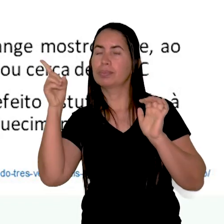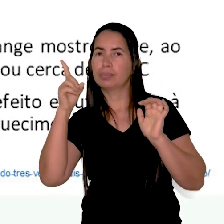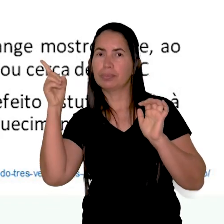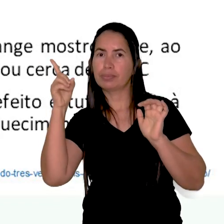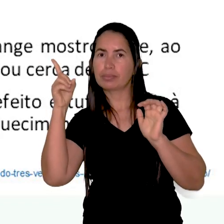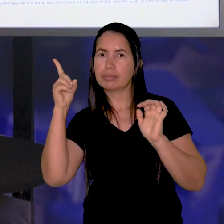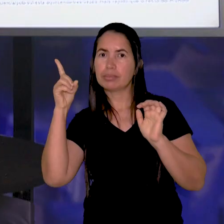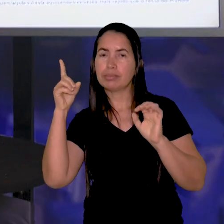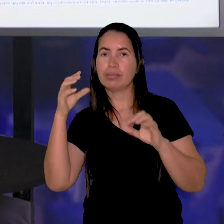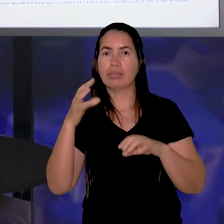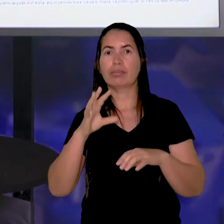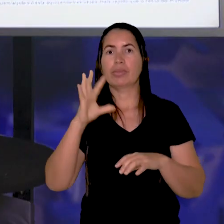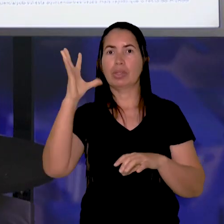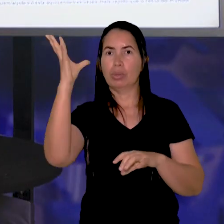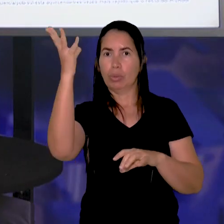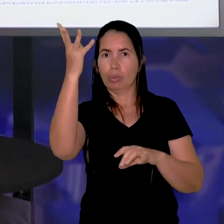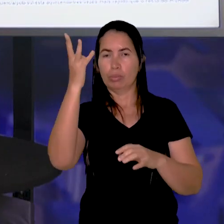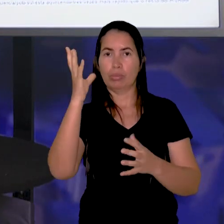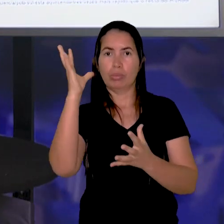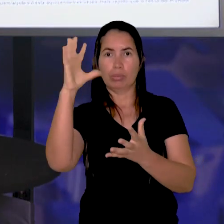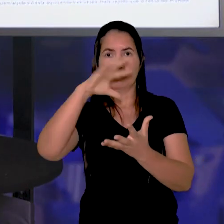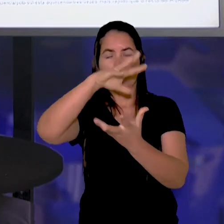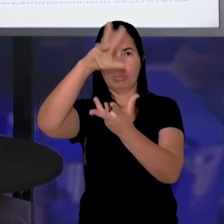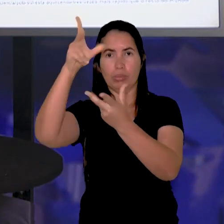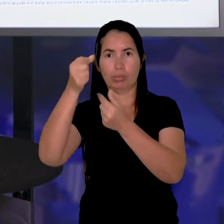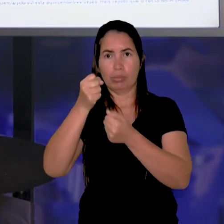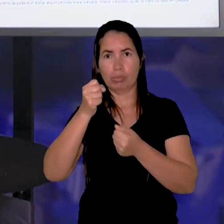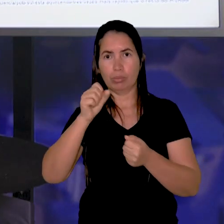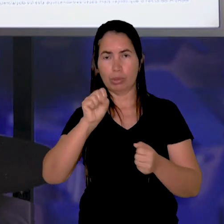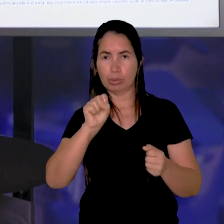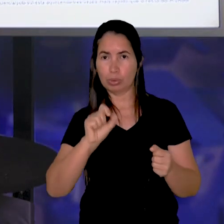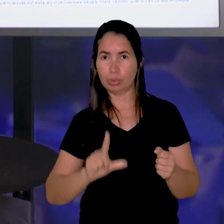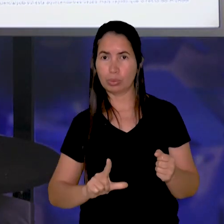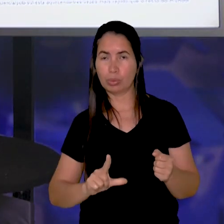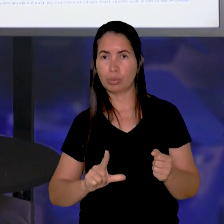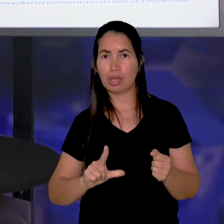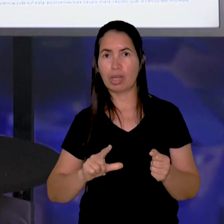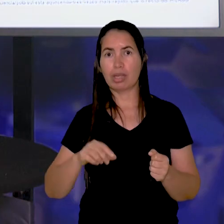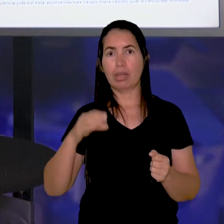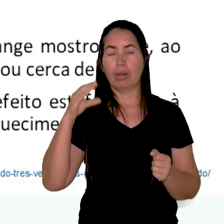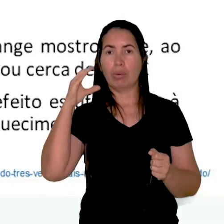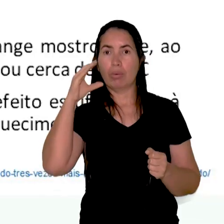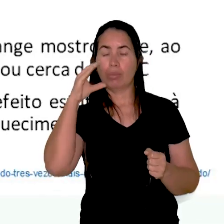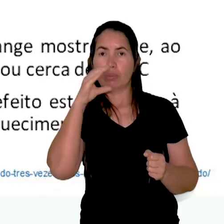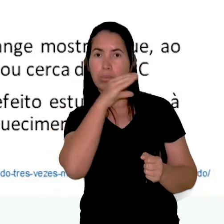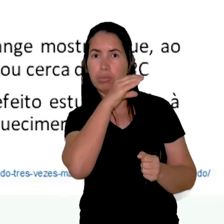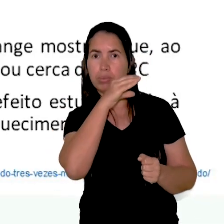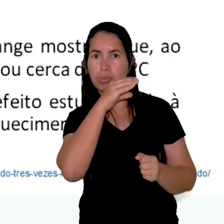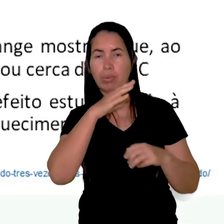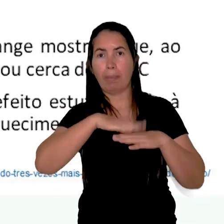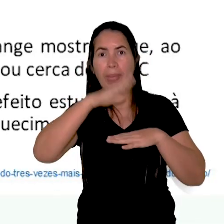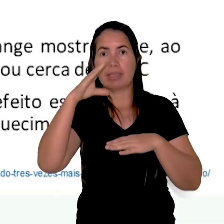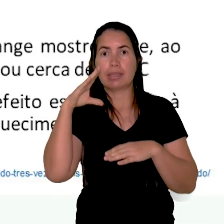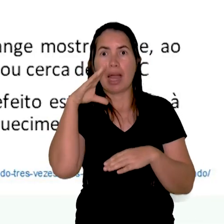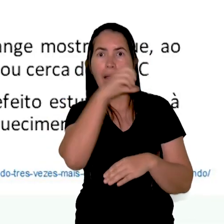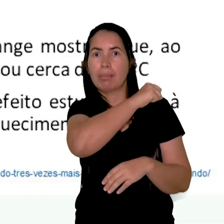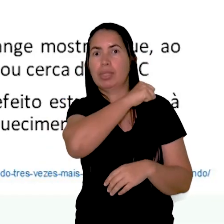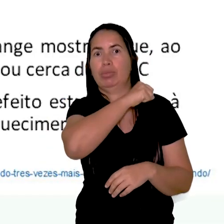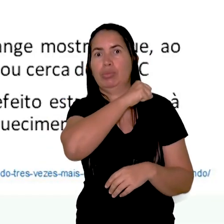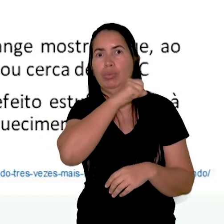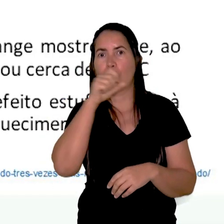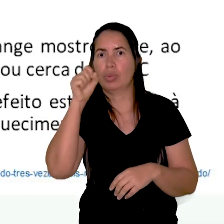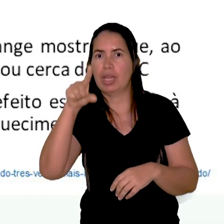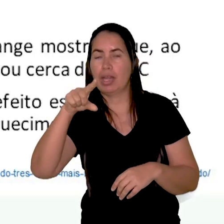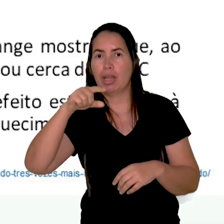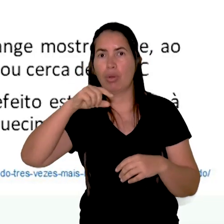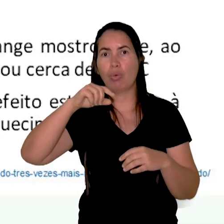é, que o Polo Sul está aquecendo 3 vezes mais rápido que o resto do mundo. Tá vendo? Aqui os cientistas supõem